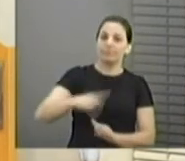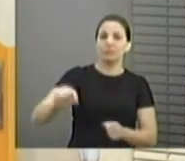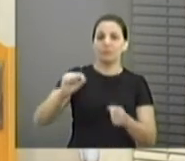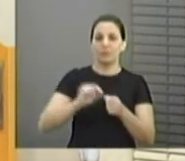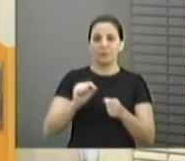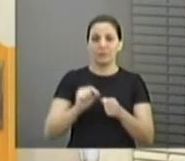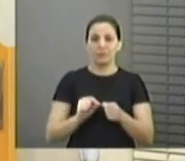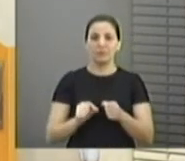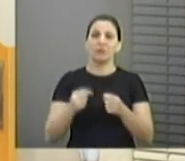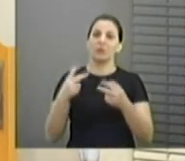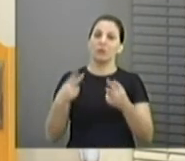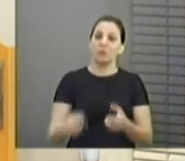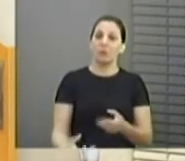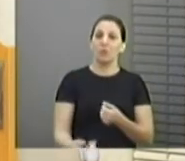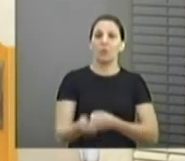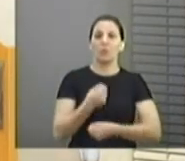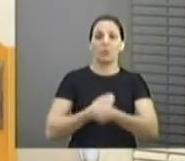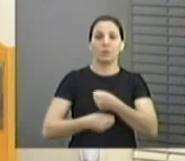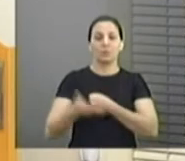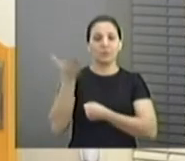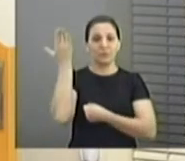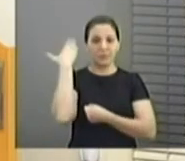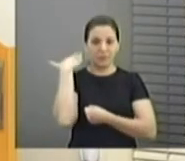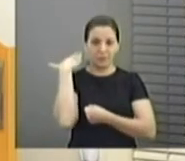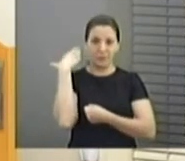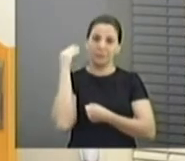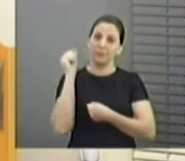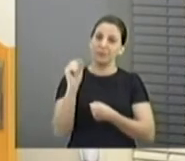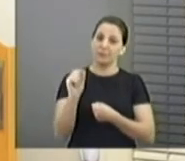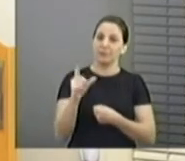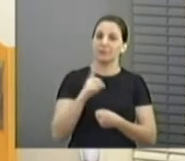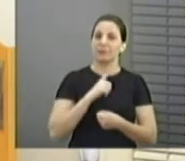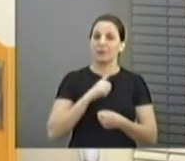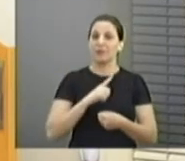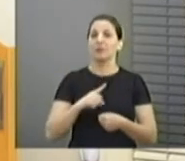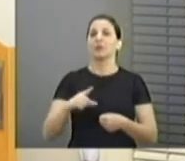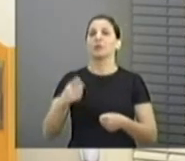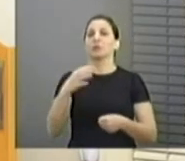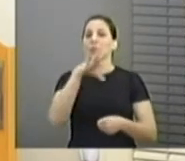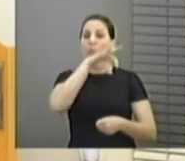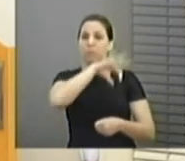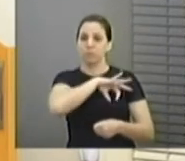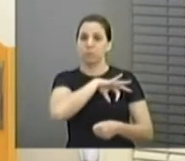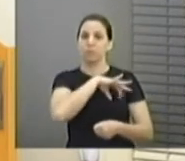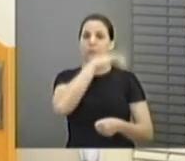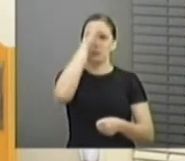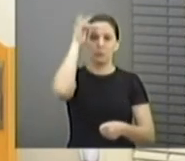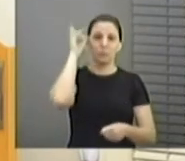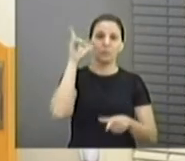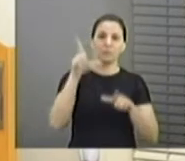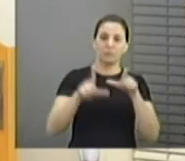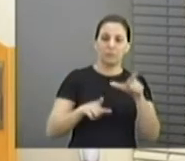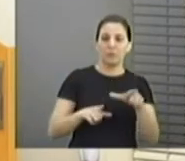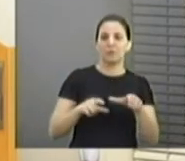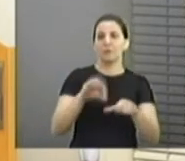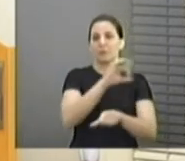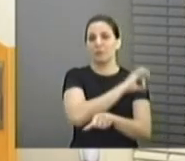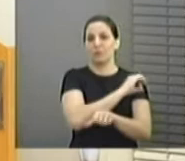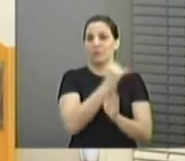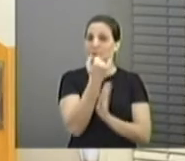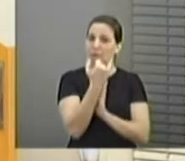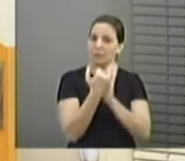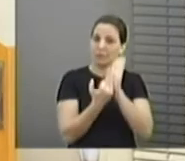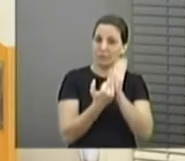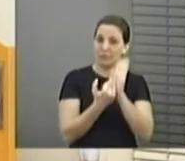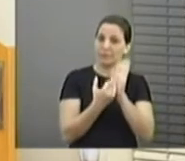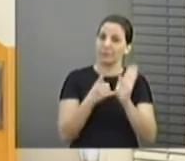feito o ano passado, ou seja, aplicar novamente no salário dos funcionários da prefeitura a inflação